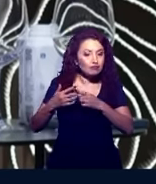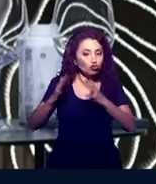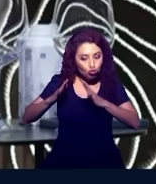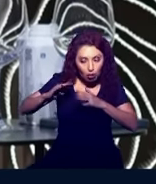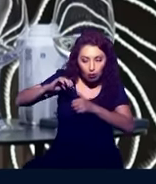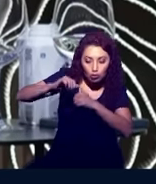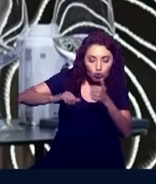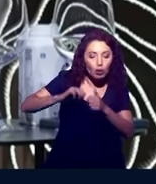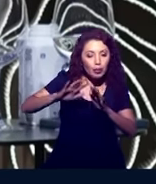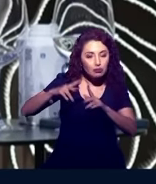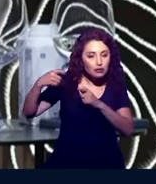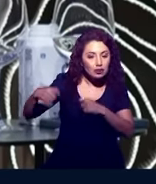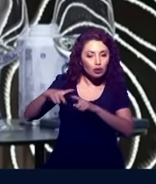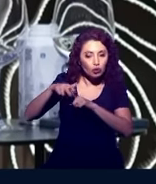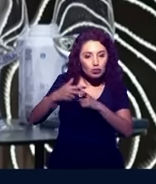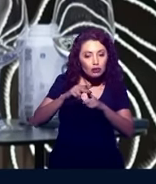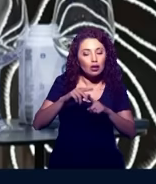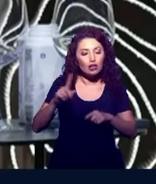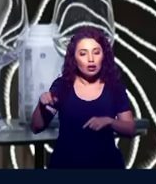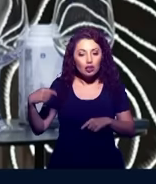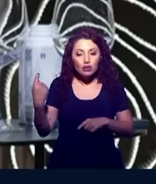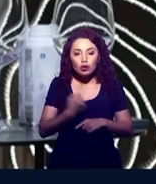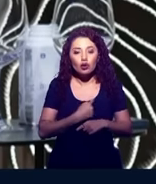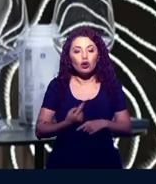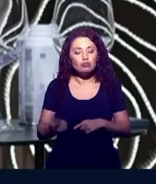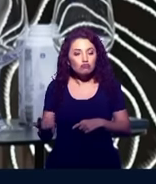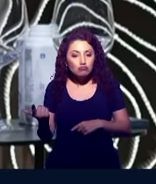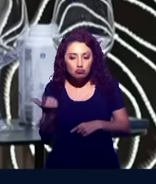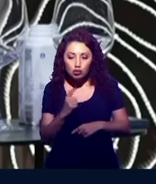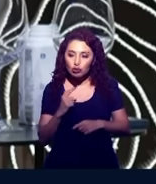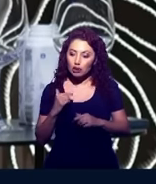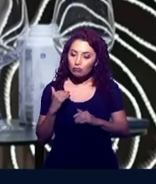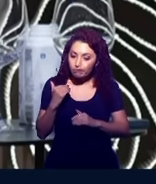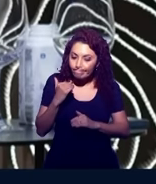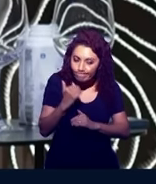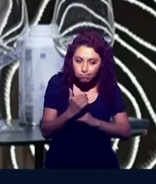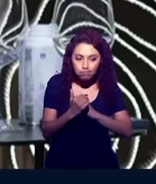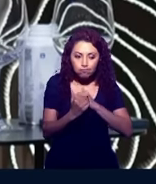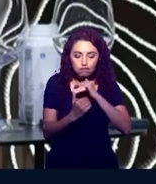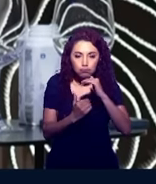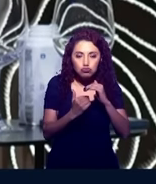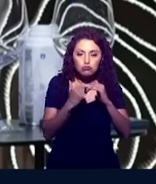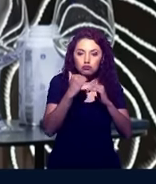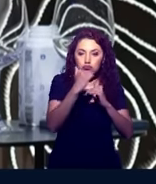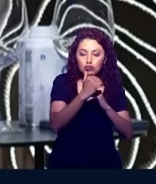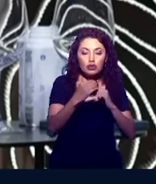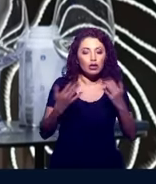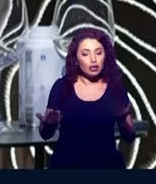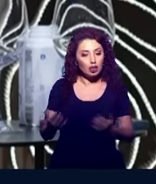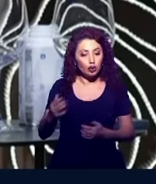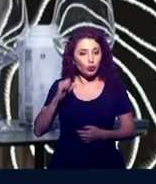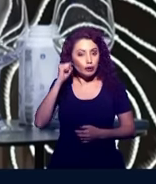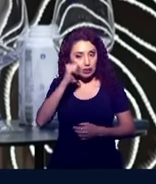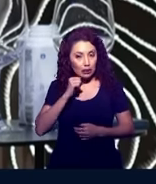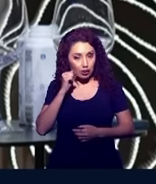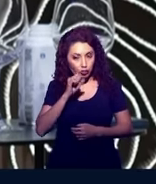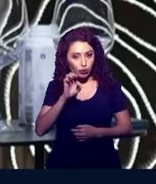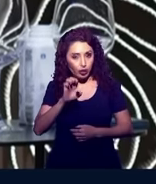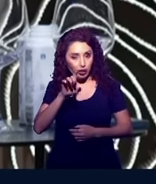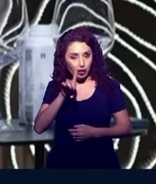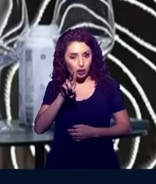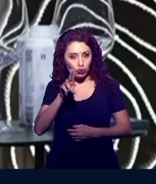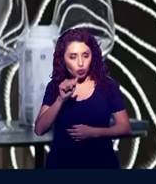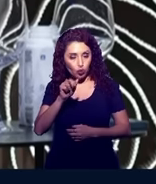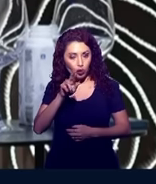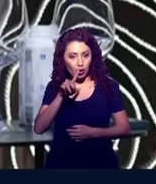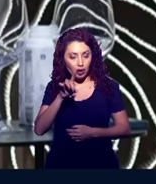patamar à luz da situação atual muito elevado e o Eduardo Braga o senador ele colocou um dispositivo lá